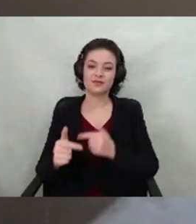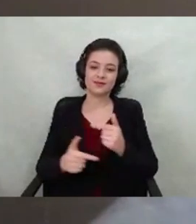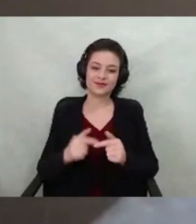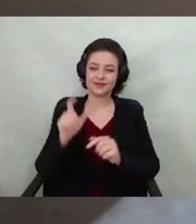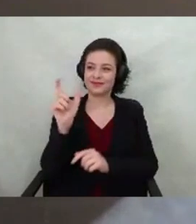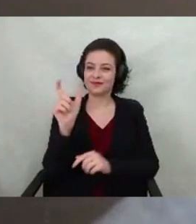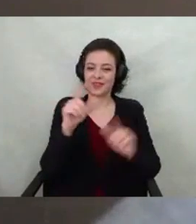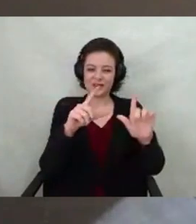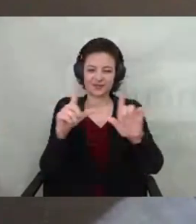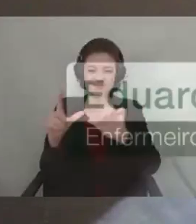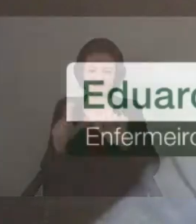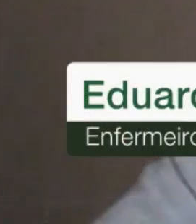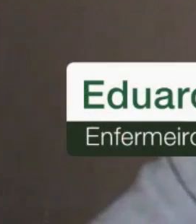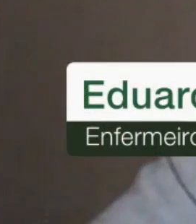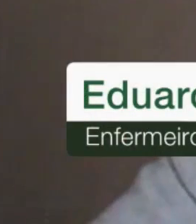deles, e